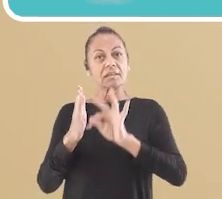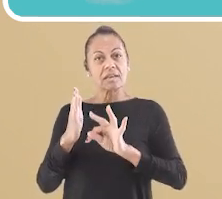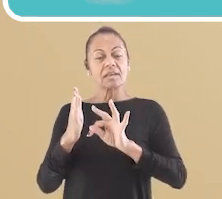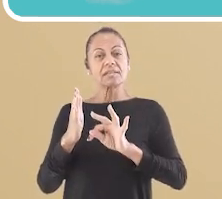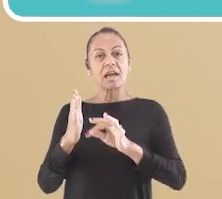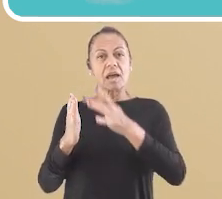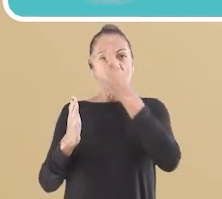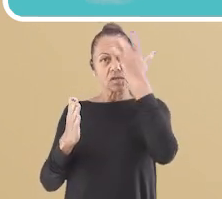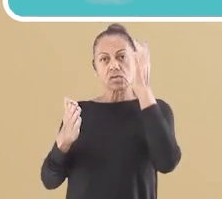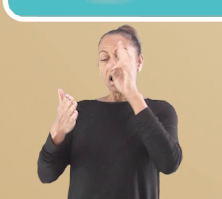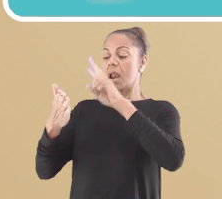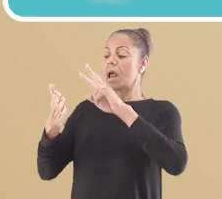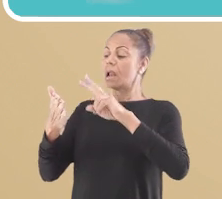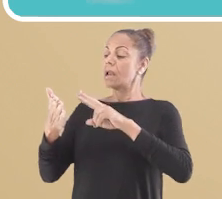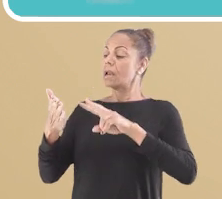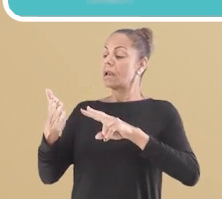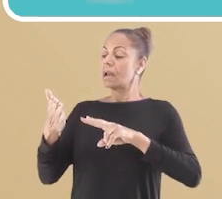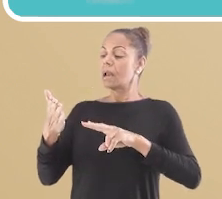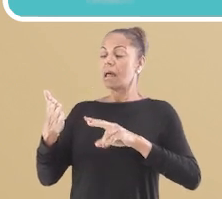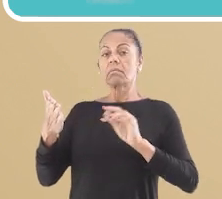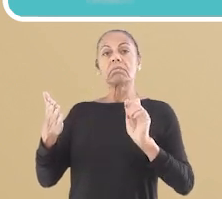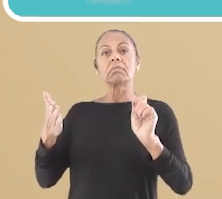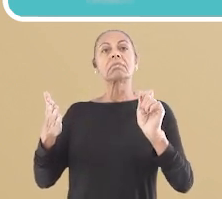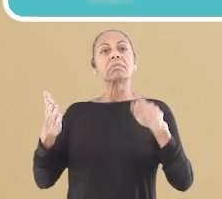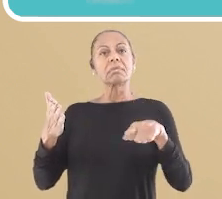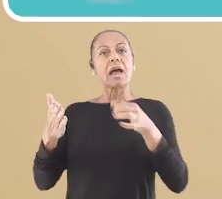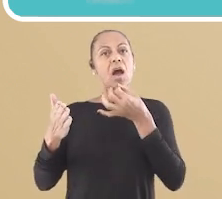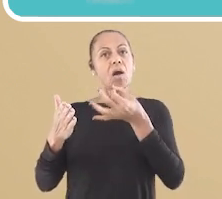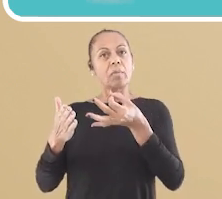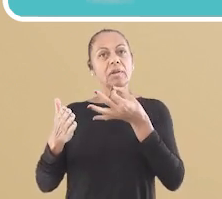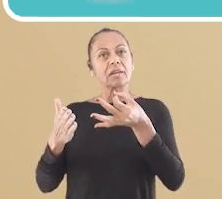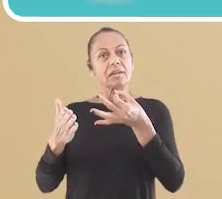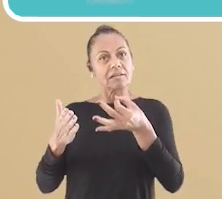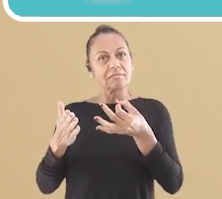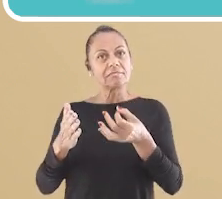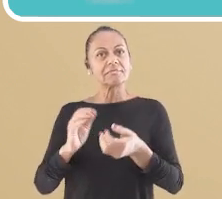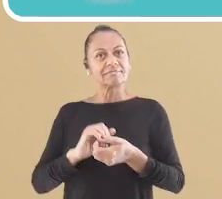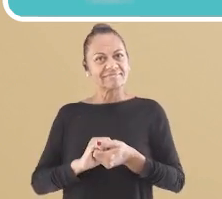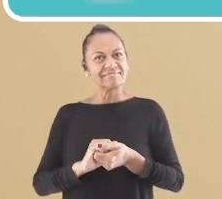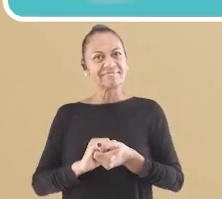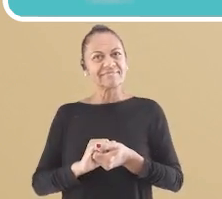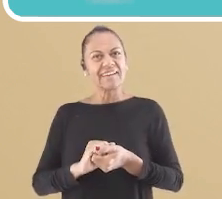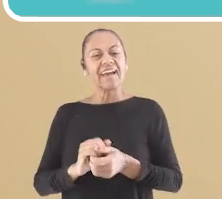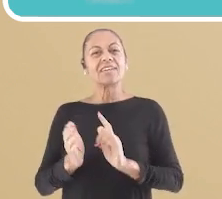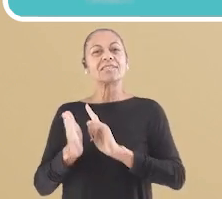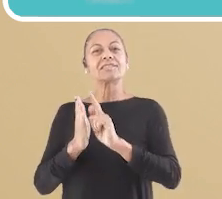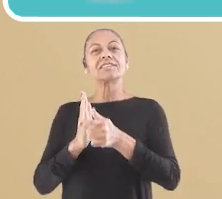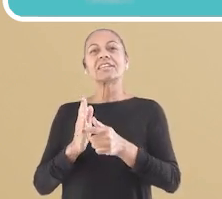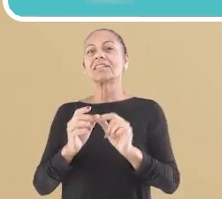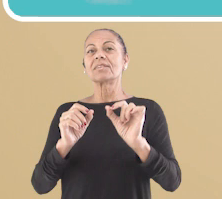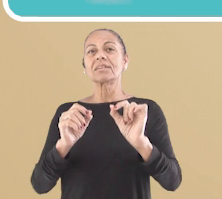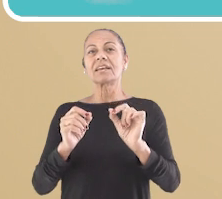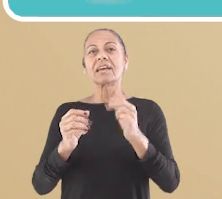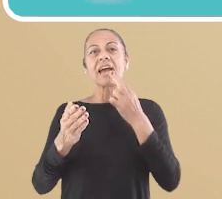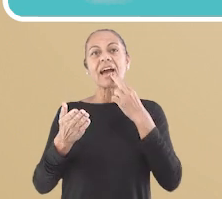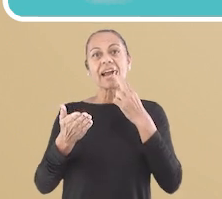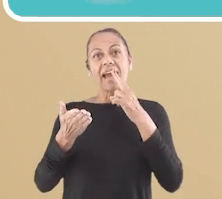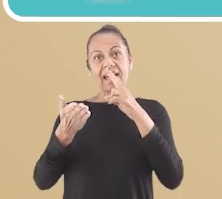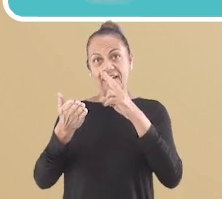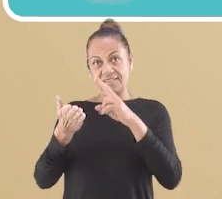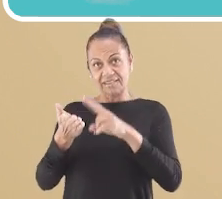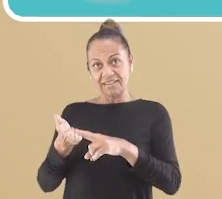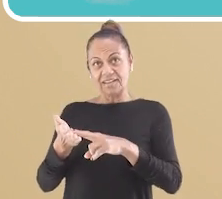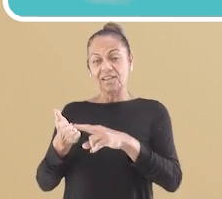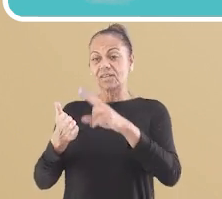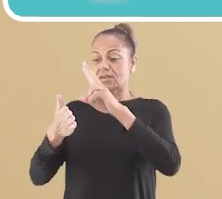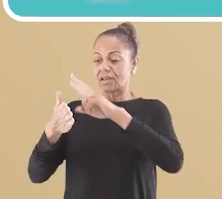leitores expressem suas opiniões acerca de um tema abordado pelo jornal? Esse gênero é a carta do leitor, que é muito